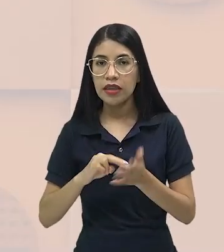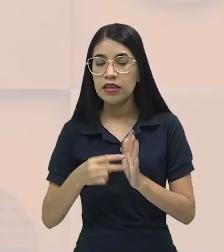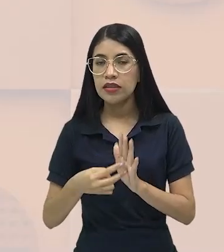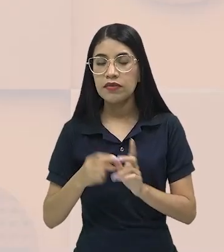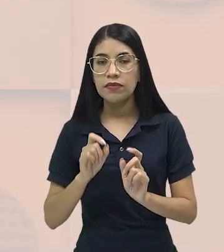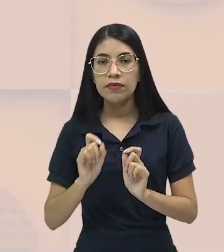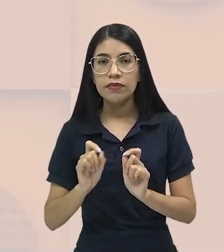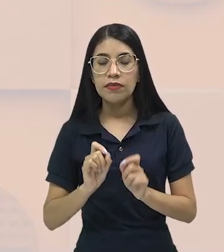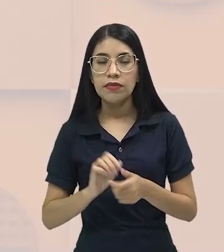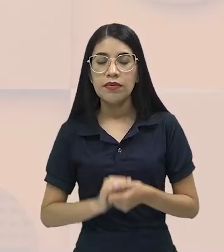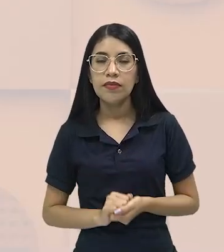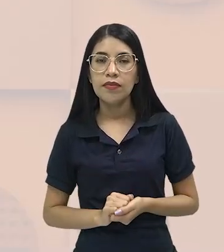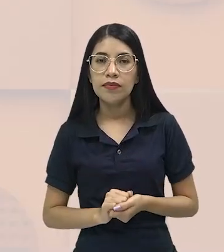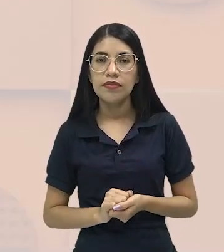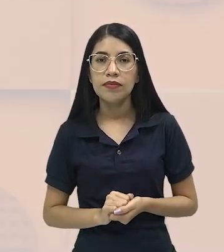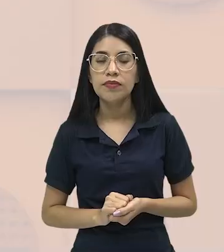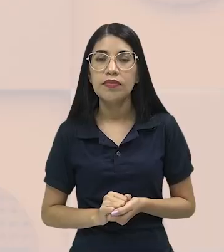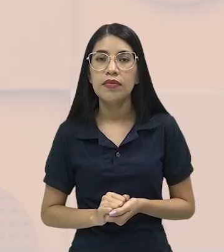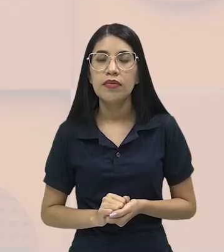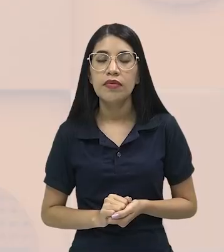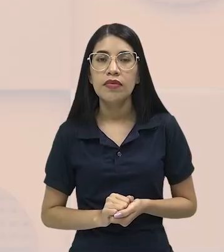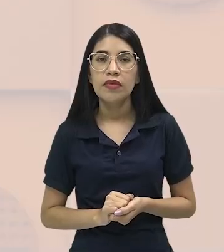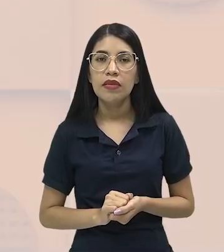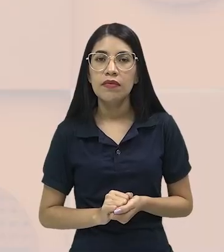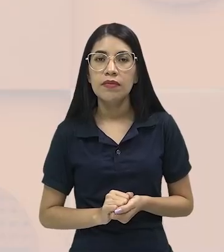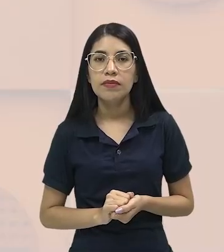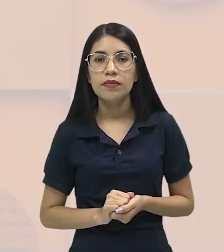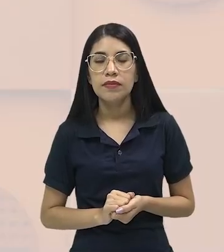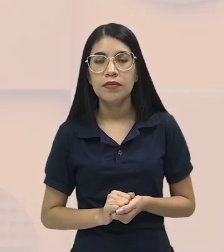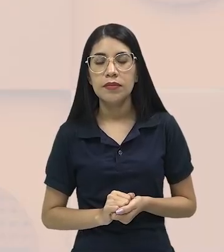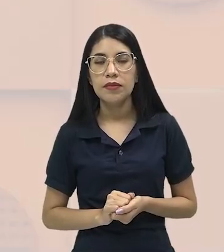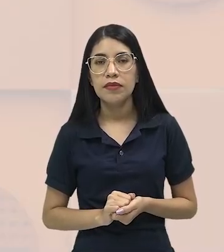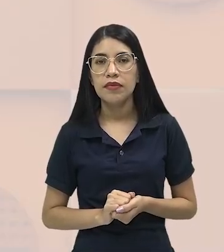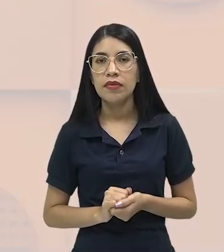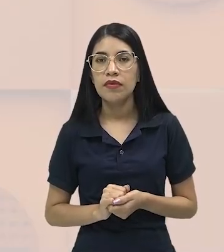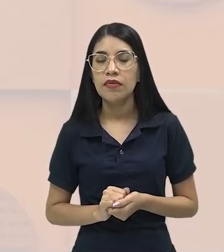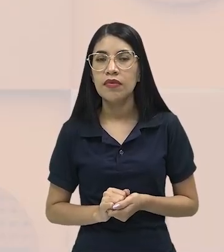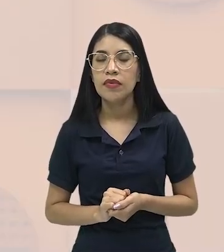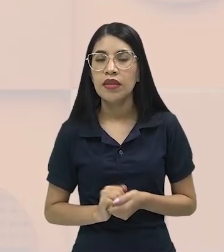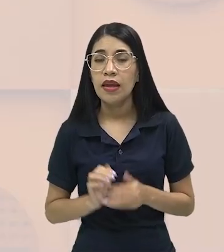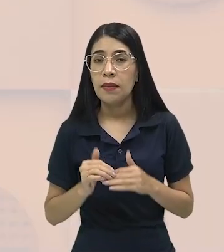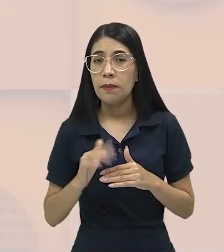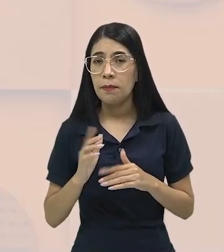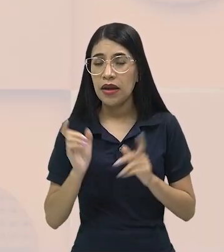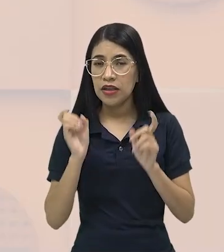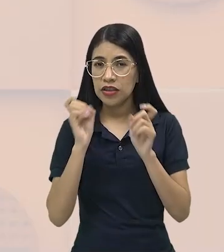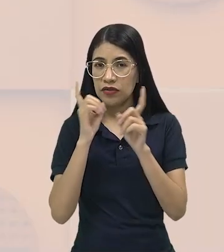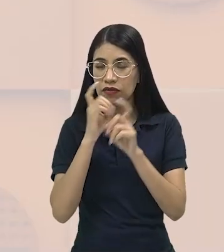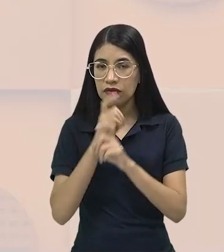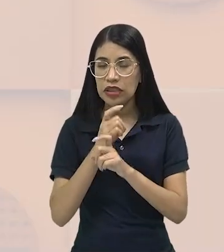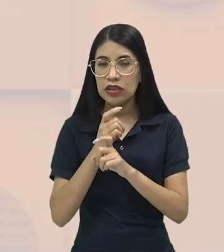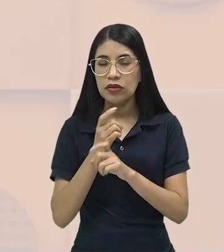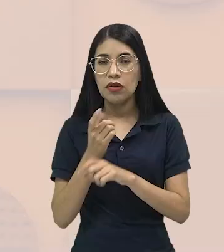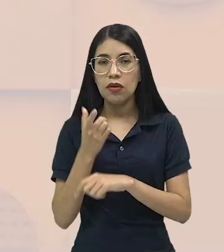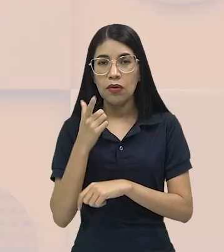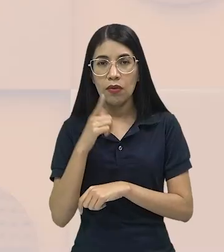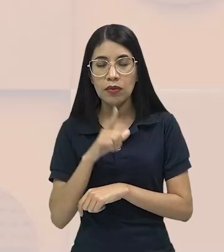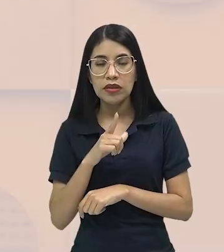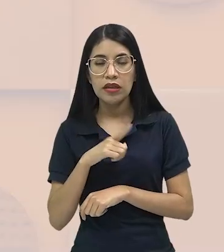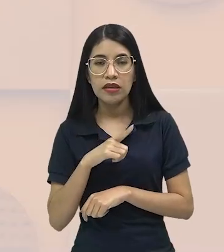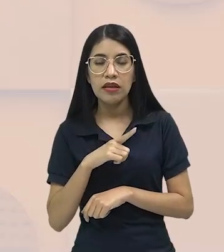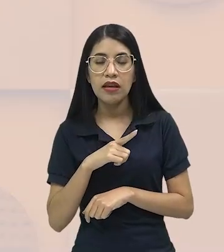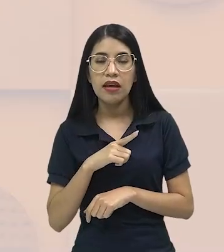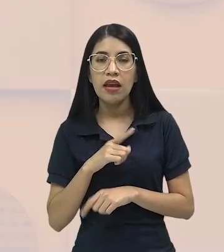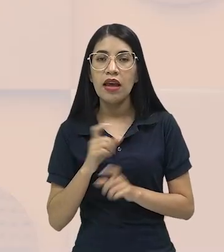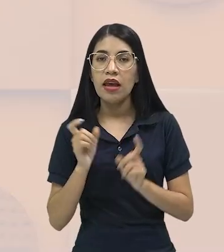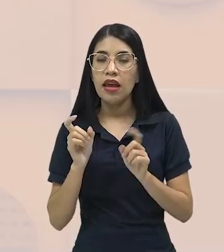dizer, então, com esse paradoxo? Que quanto mais trabalhoso aquilo se torna, mais